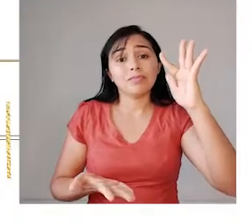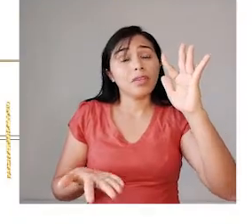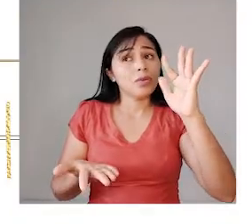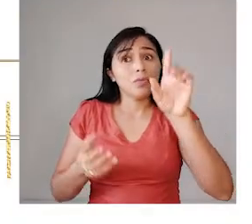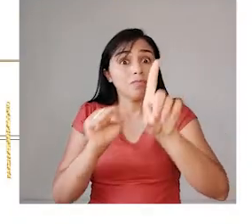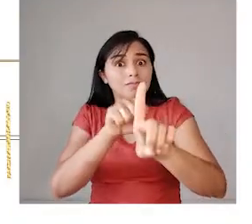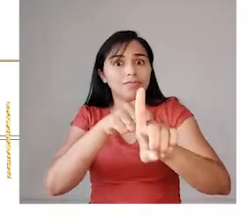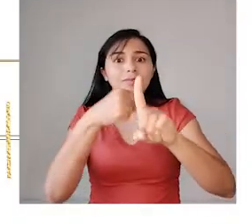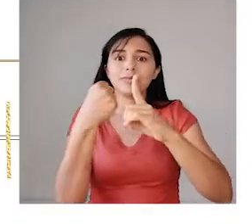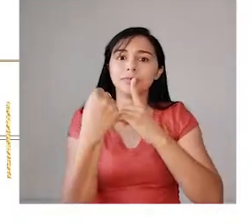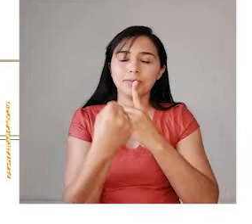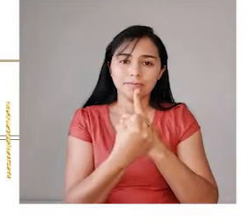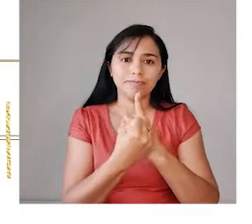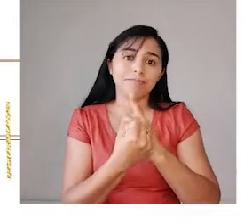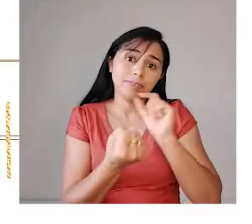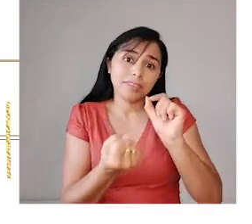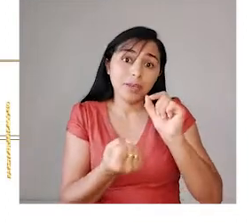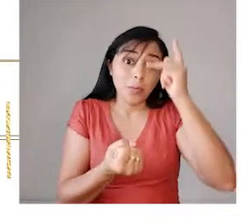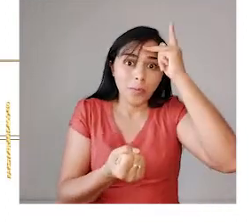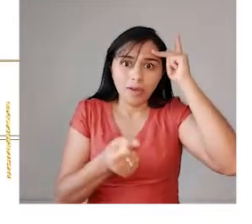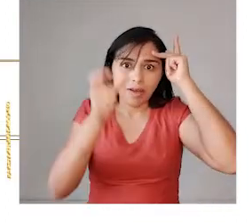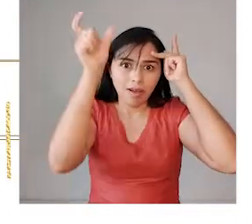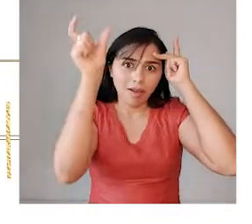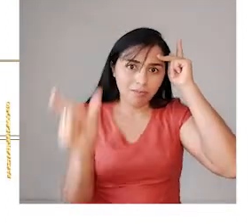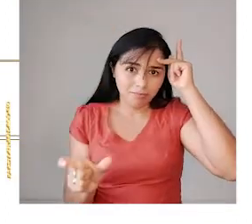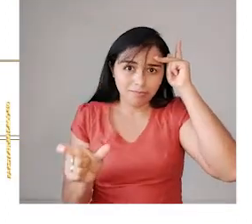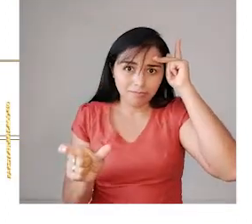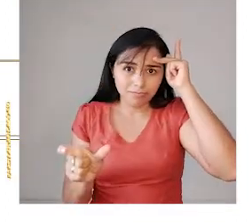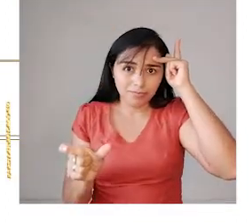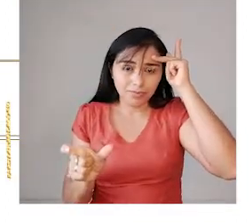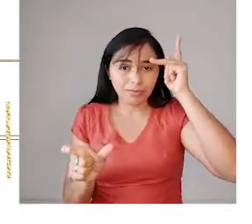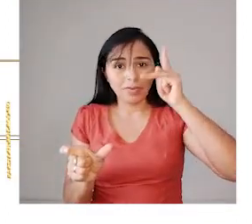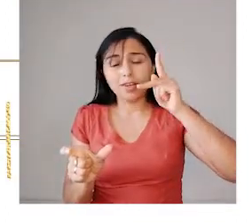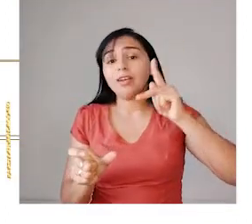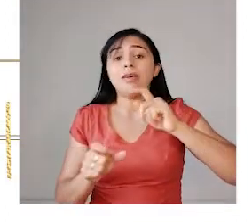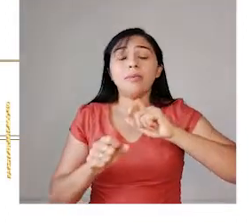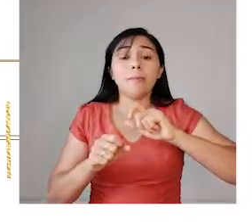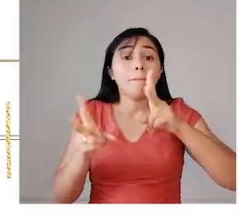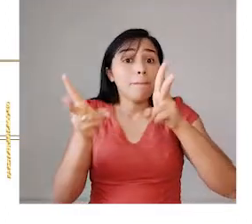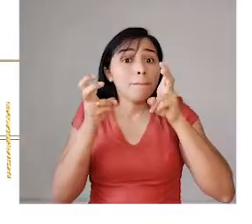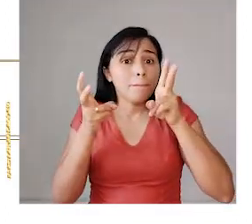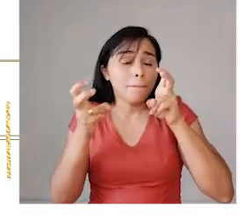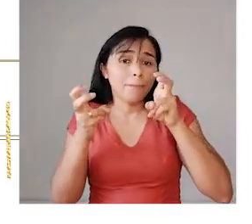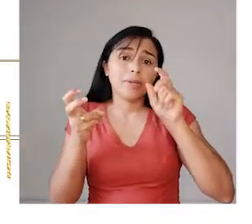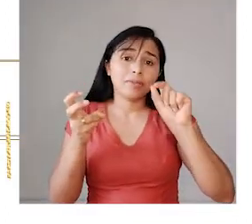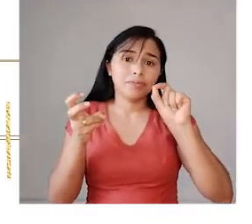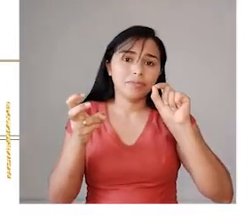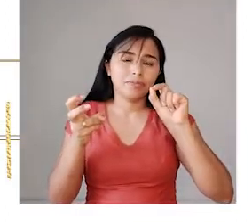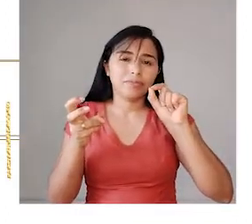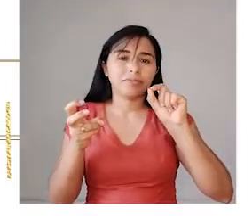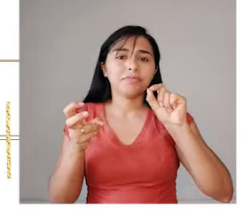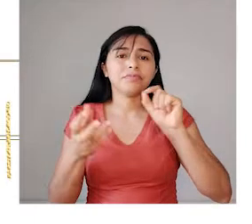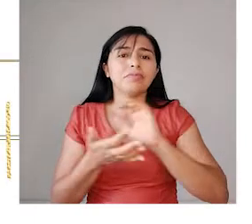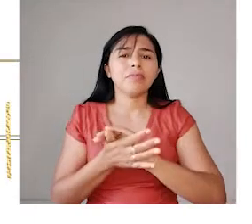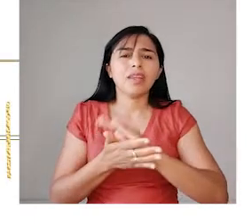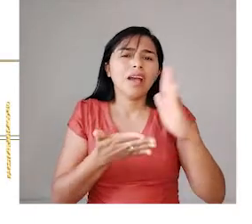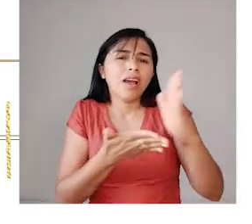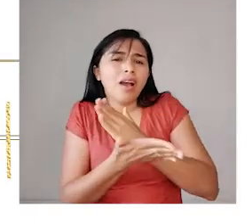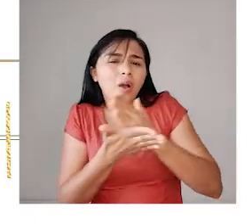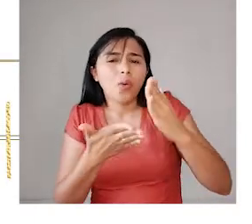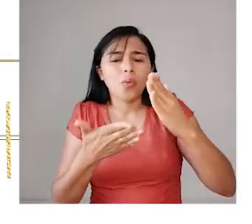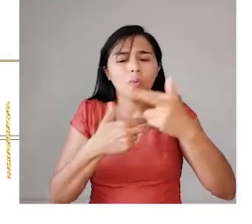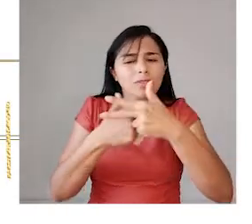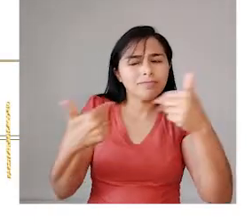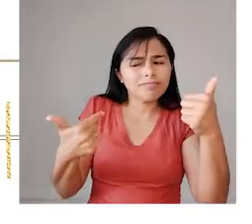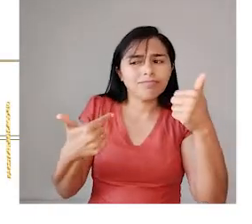alguém acorda um dia, exatamente nesse quando, e se dá conta de algumas insatisfações. E